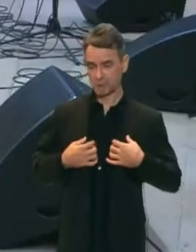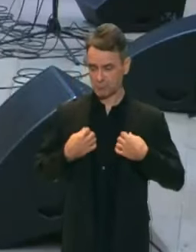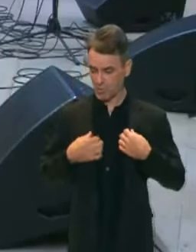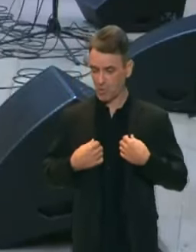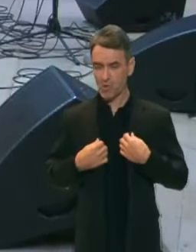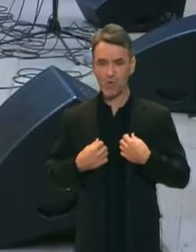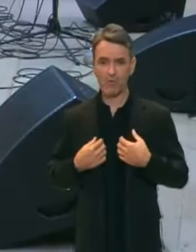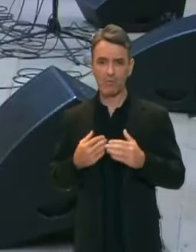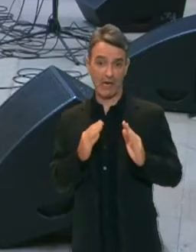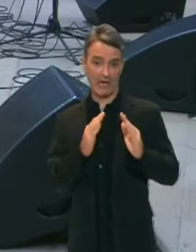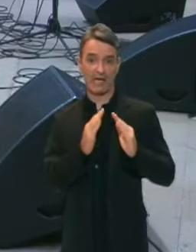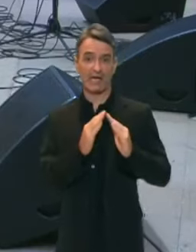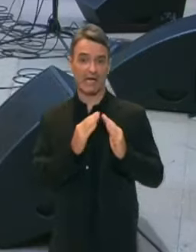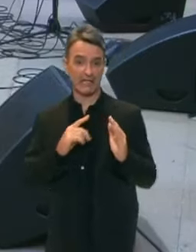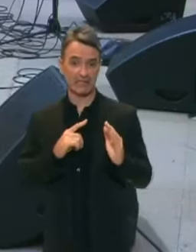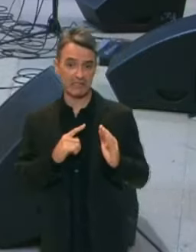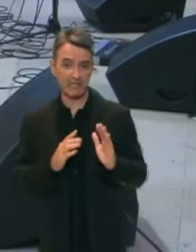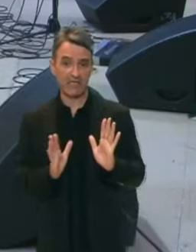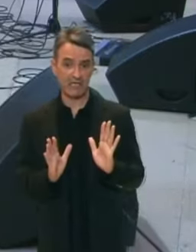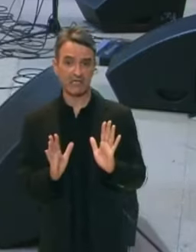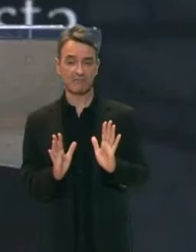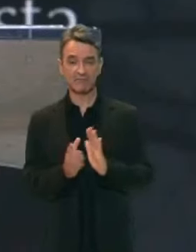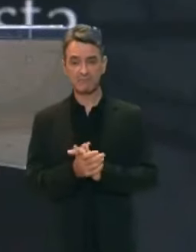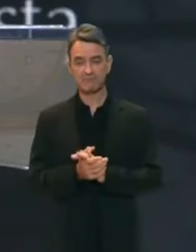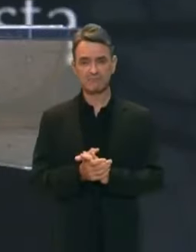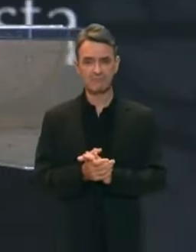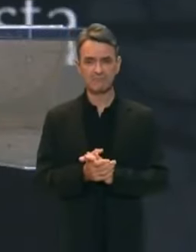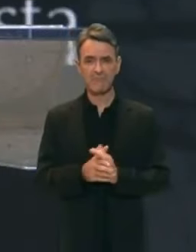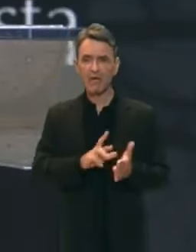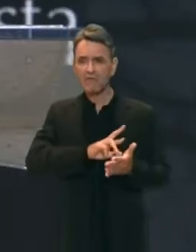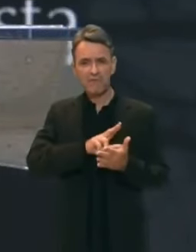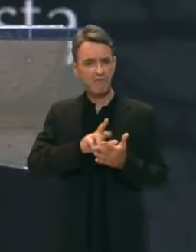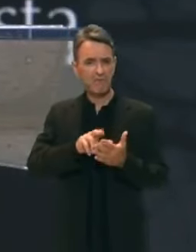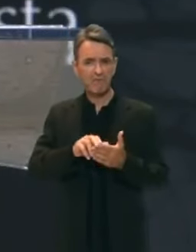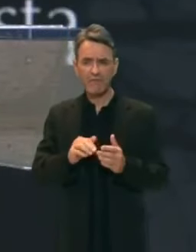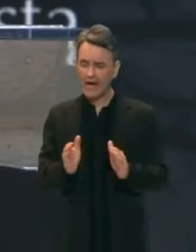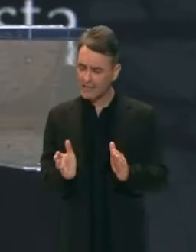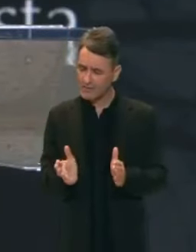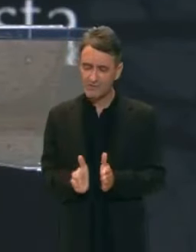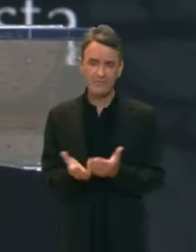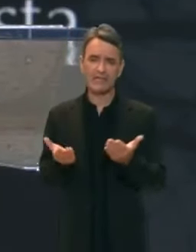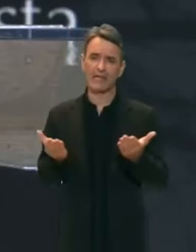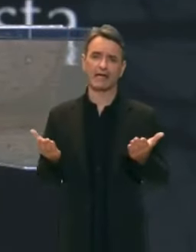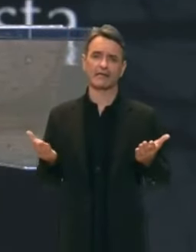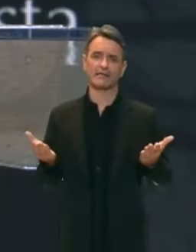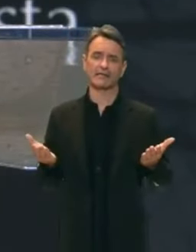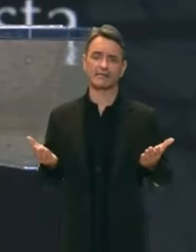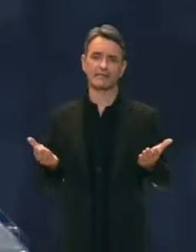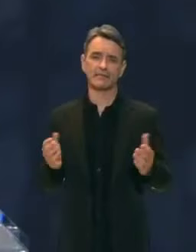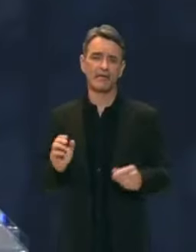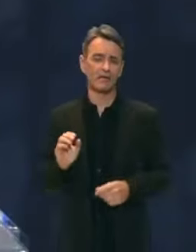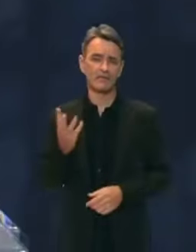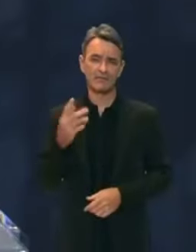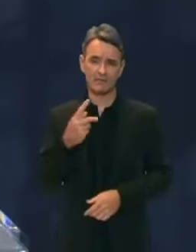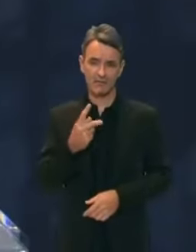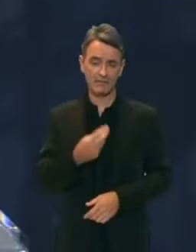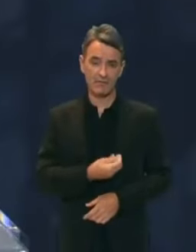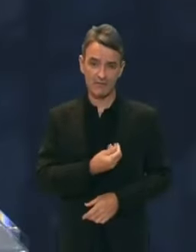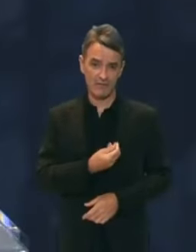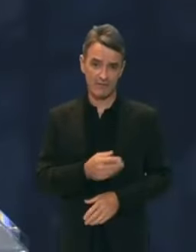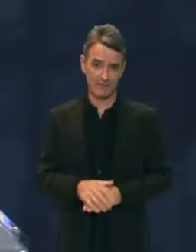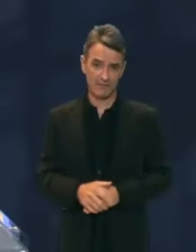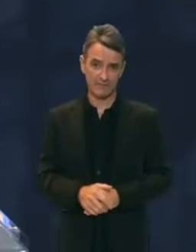para se abrigar. Vários milagres aconteceram. Mas é possível que você, assim como